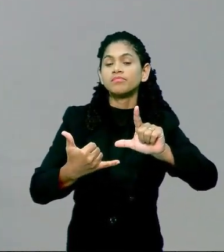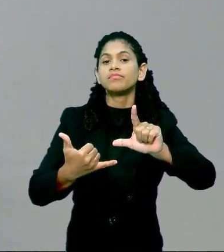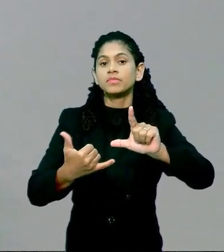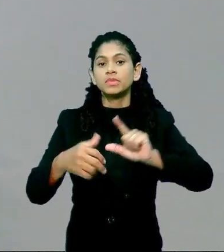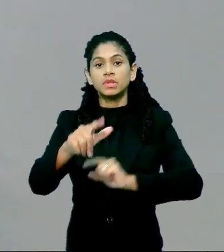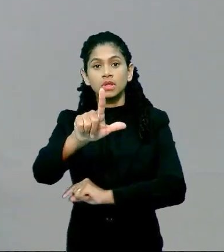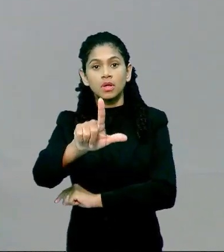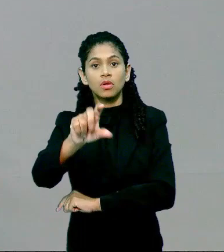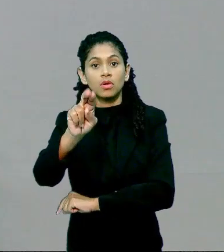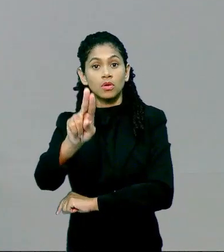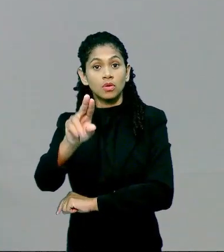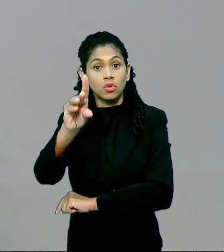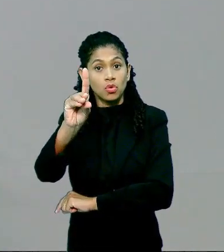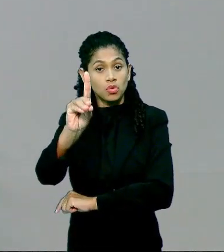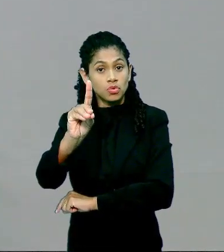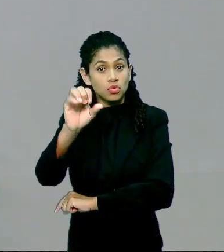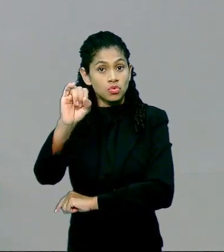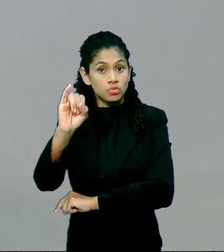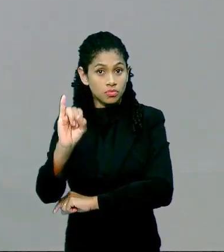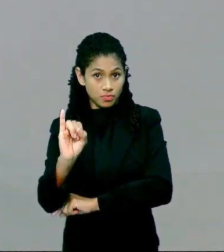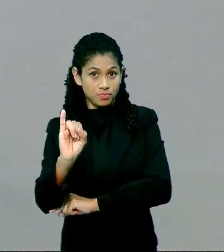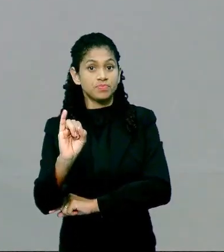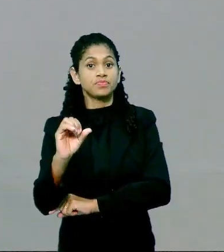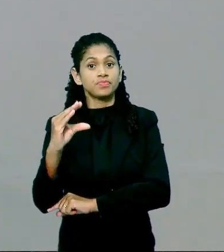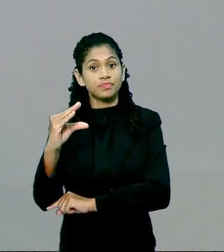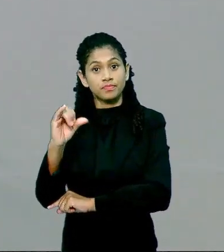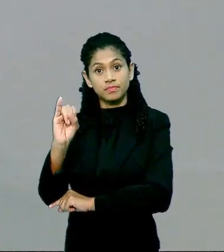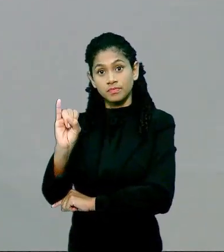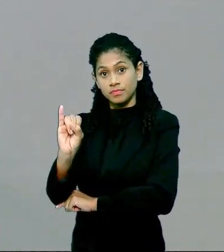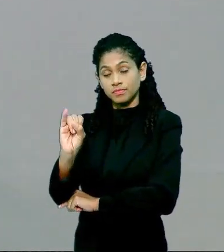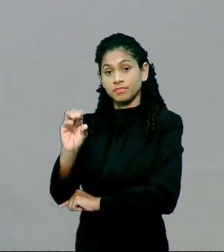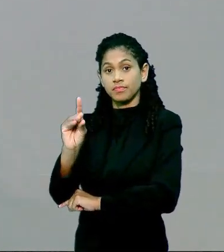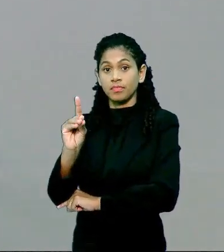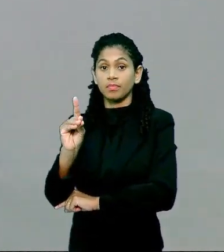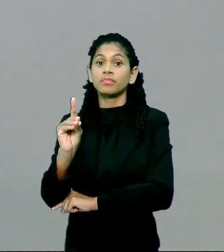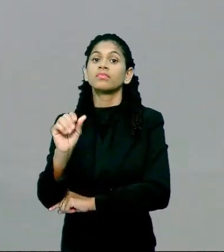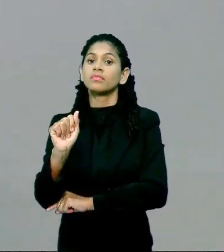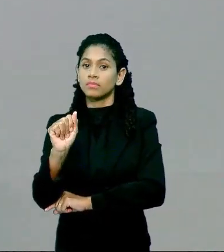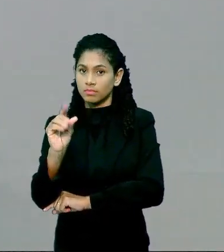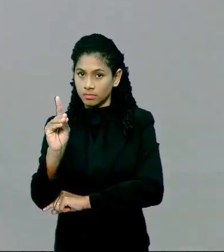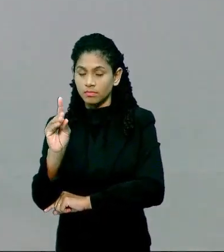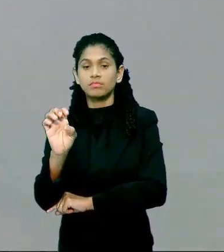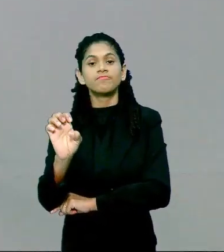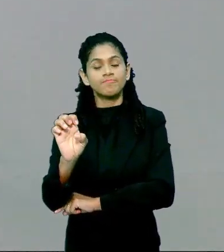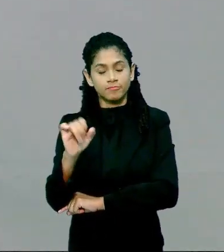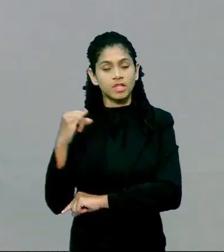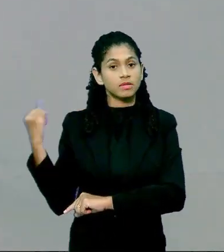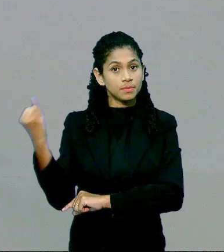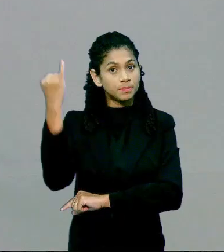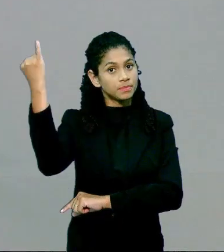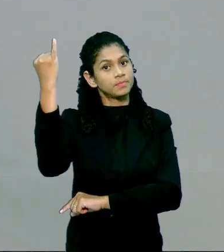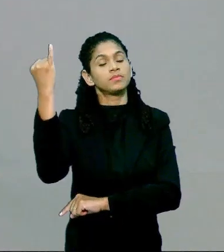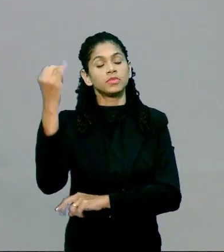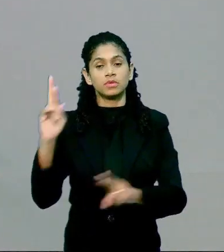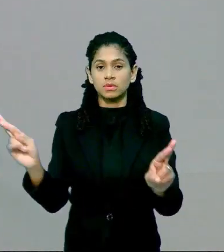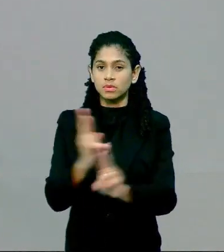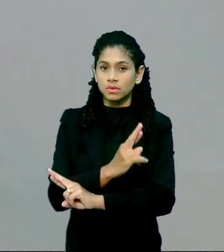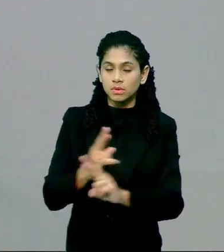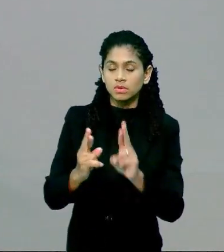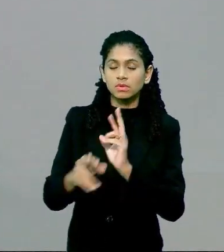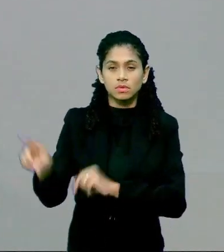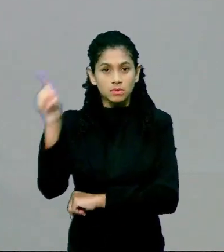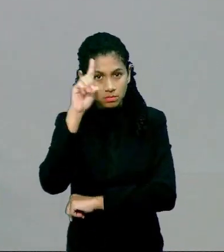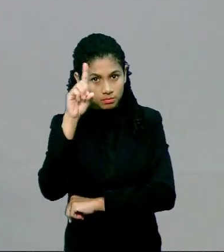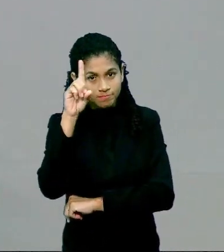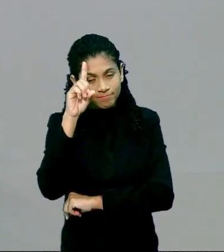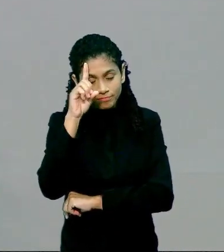ludicidade, ela faz essa historicidade, porque ela vai fazendo uma correlação com fatos cotidianos, com instruções de